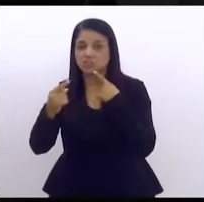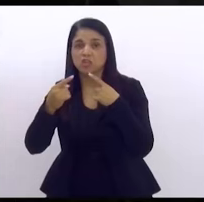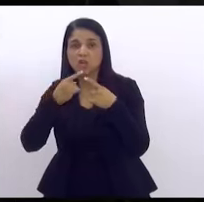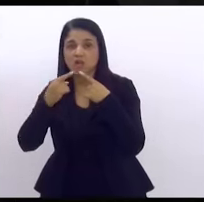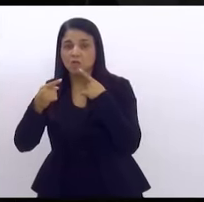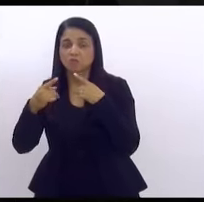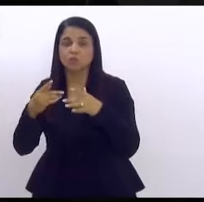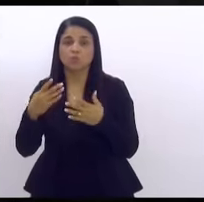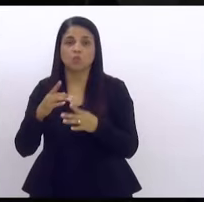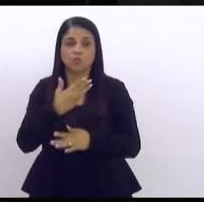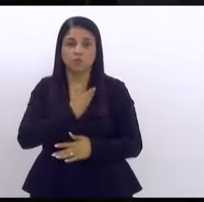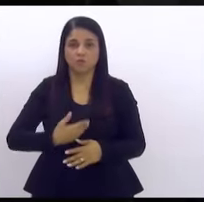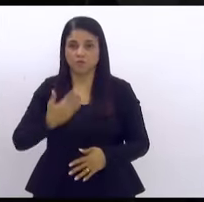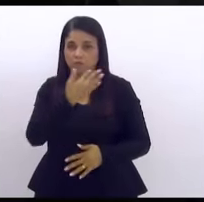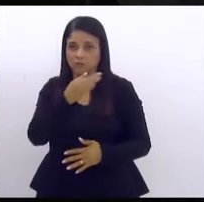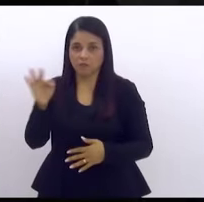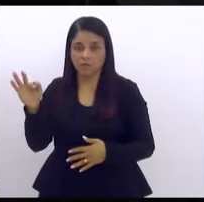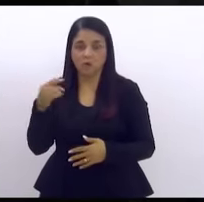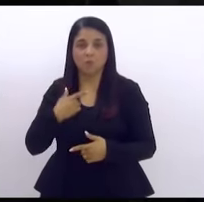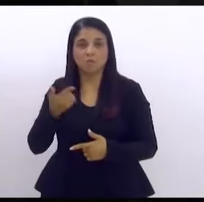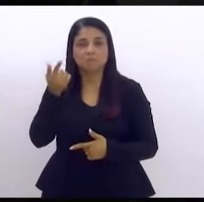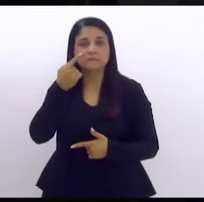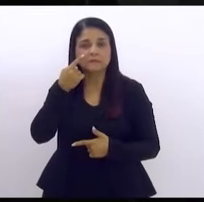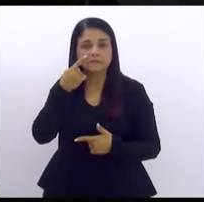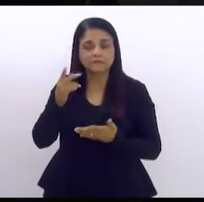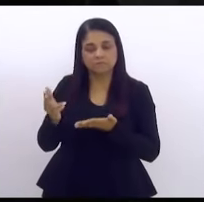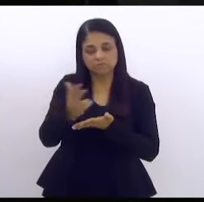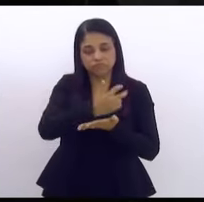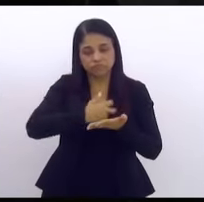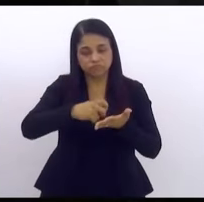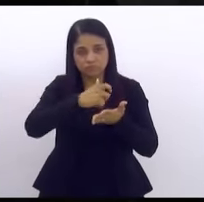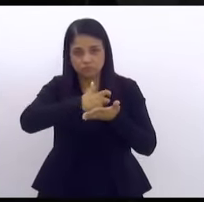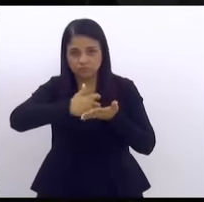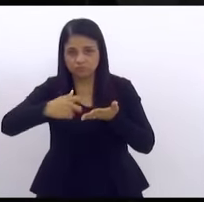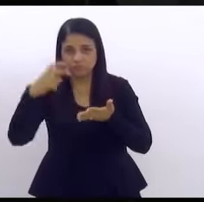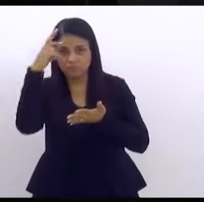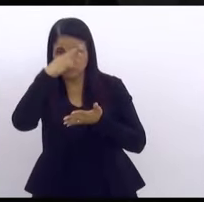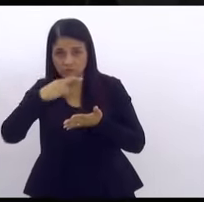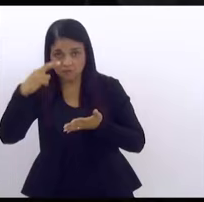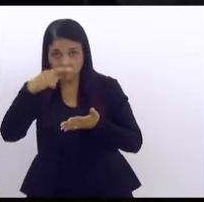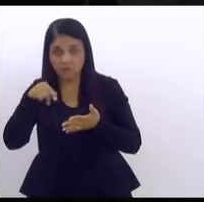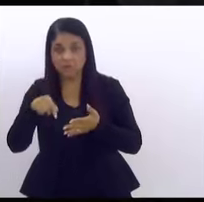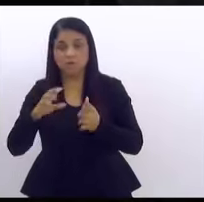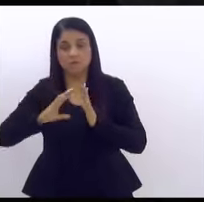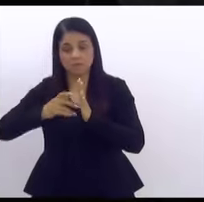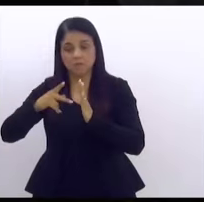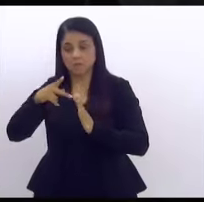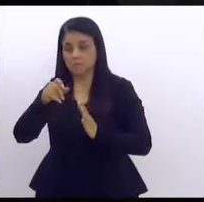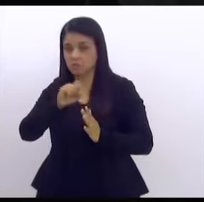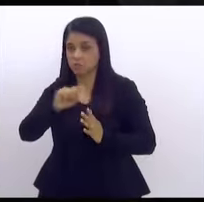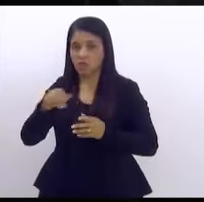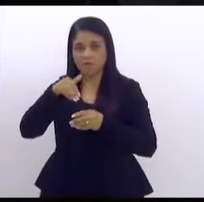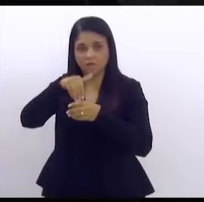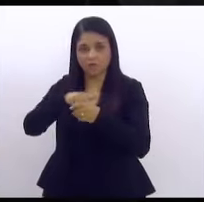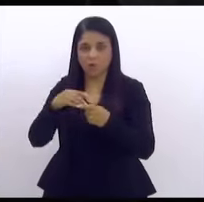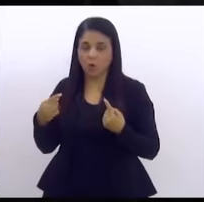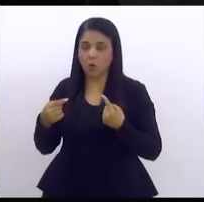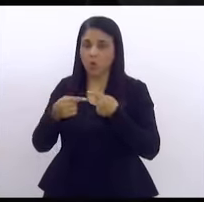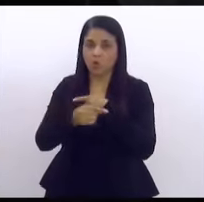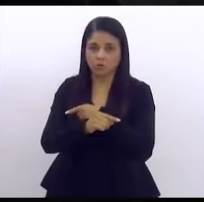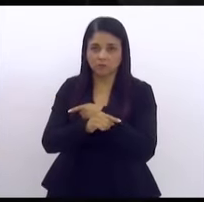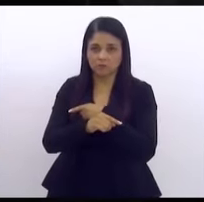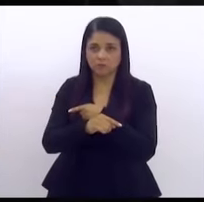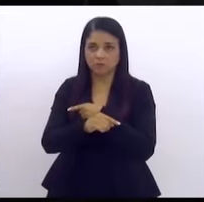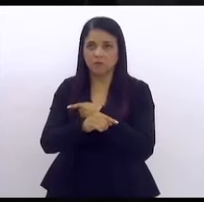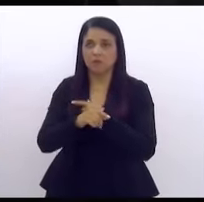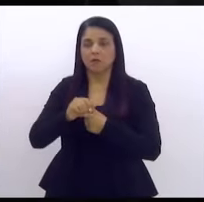governo federal para rever o regime de recuperação fiscal, a nossa bancada vai votar contrário, senhor presidente.